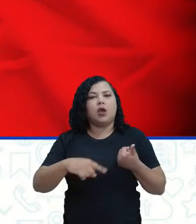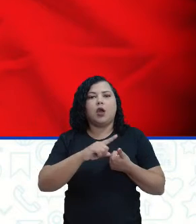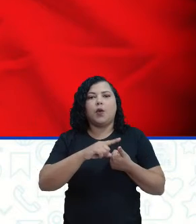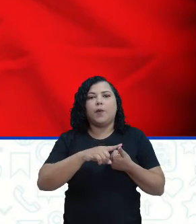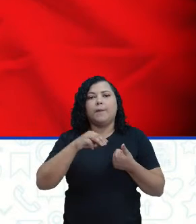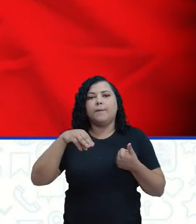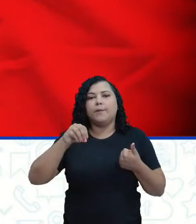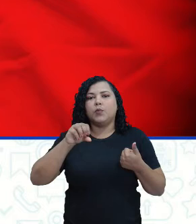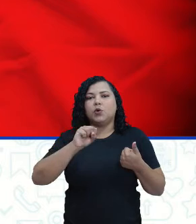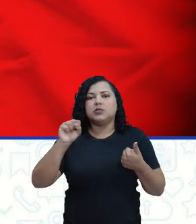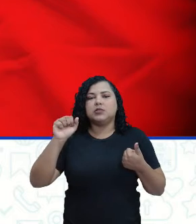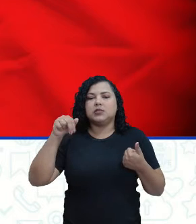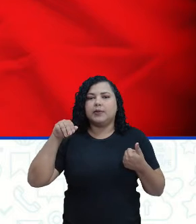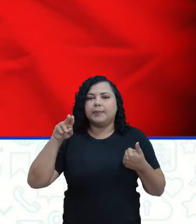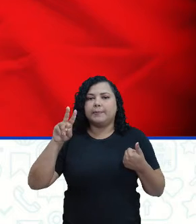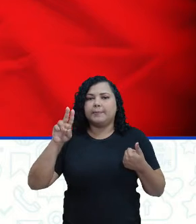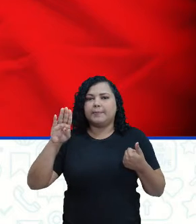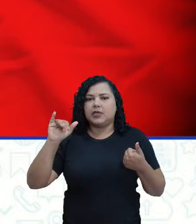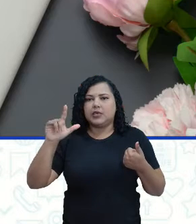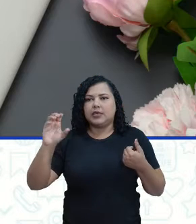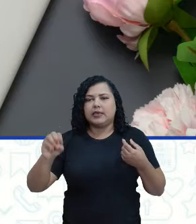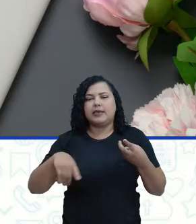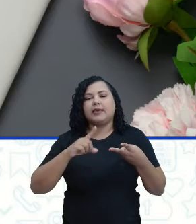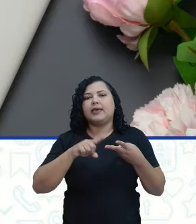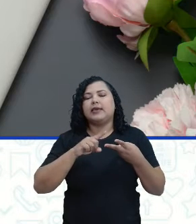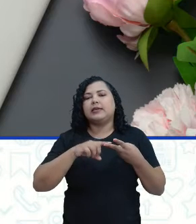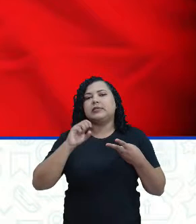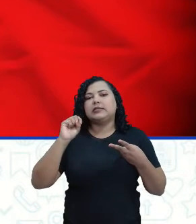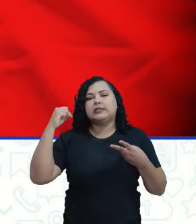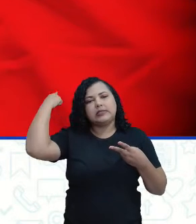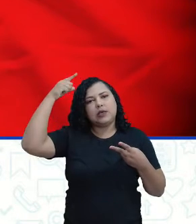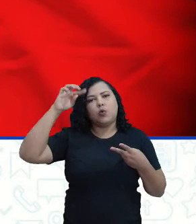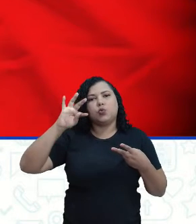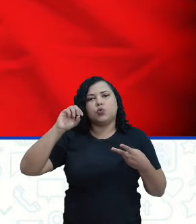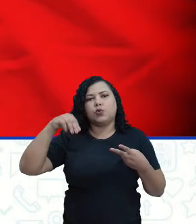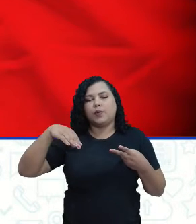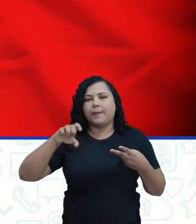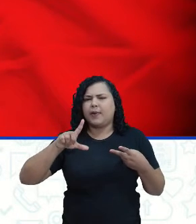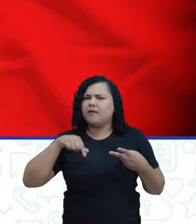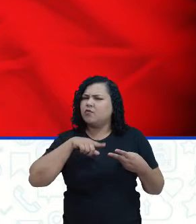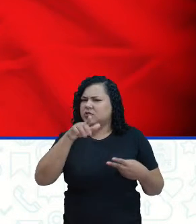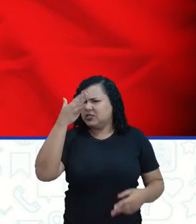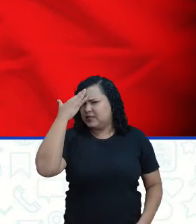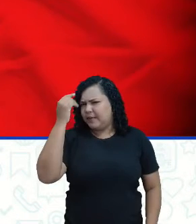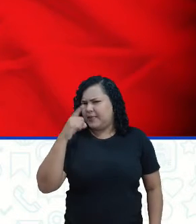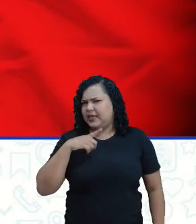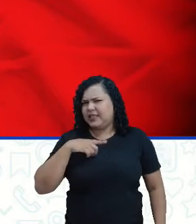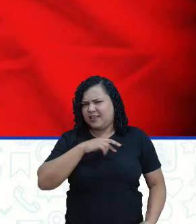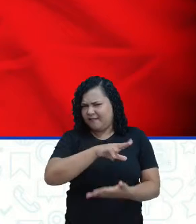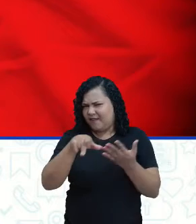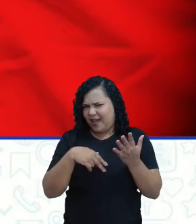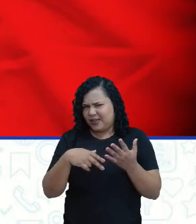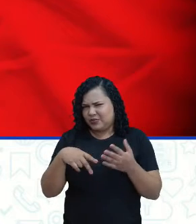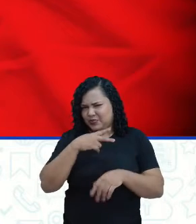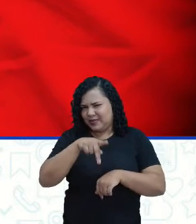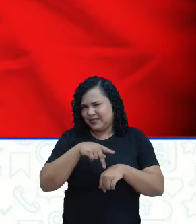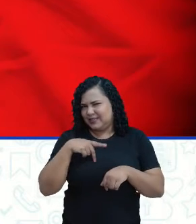Moçambique, Timor-Leste, São Tomé e Príncipe. E eu pergunto, vocês sabiam que tinham tantos países